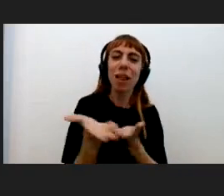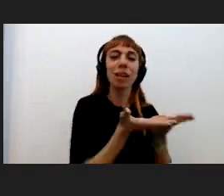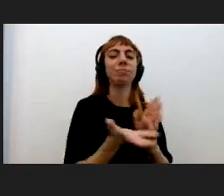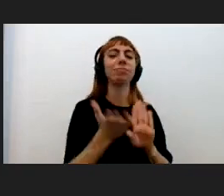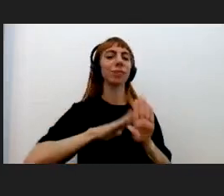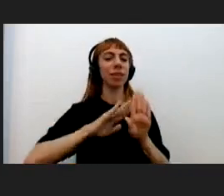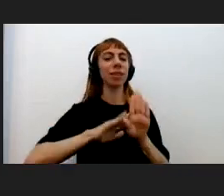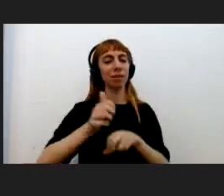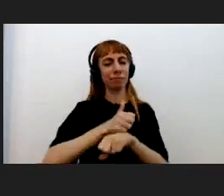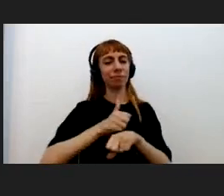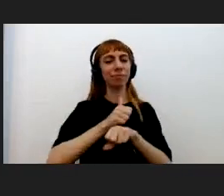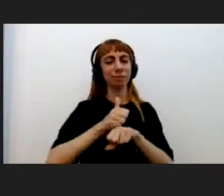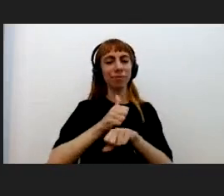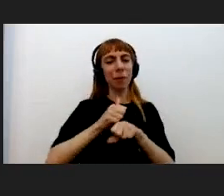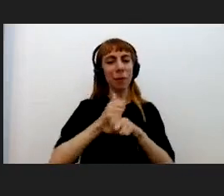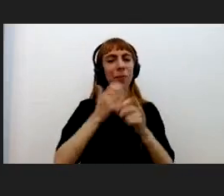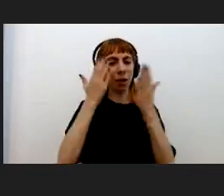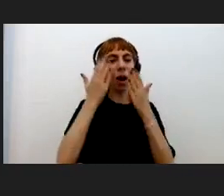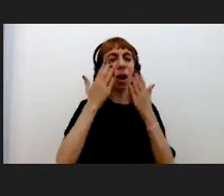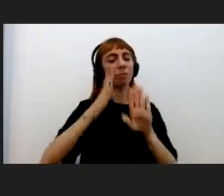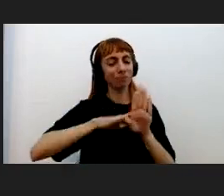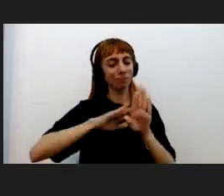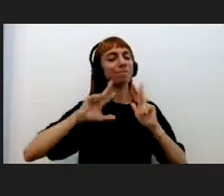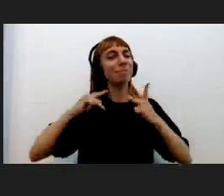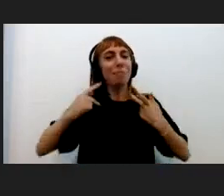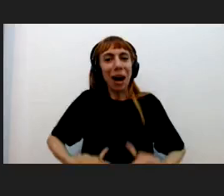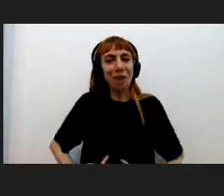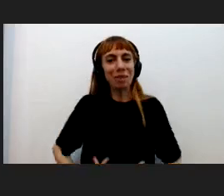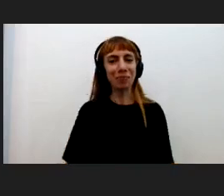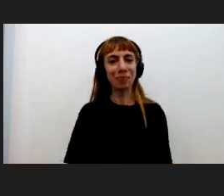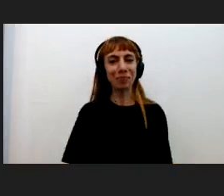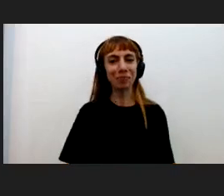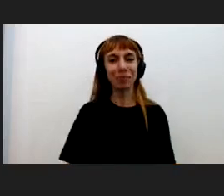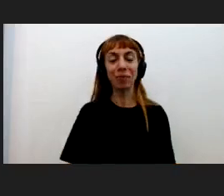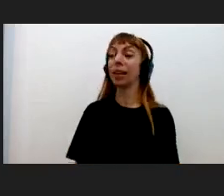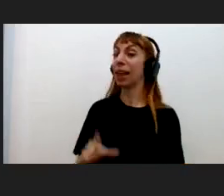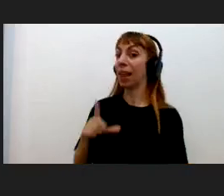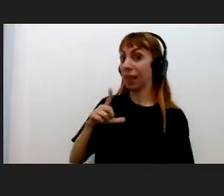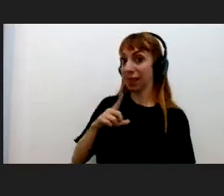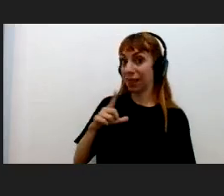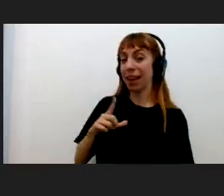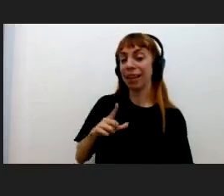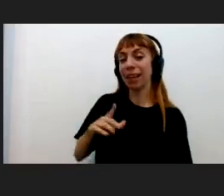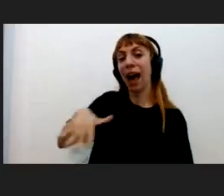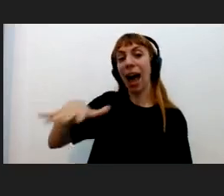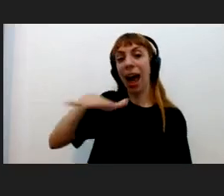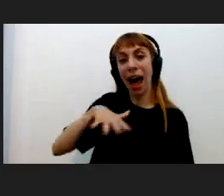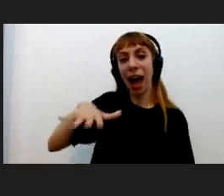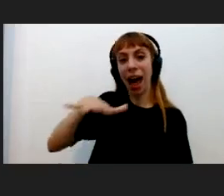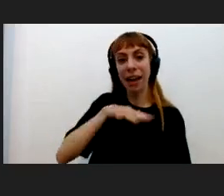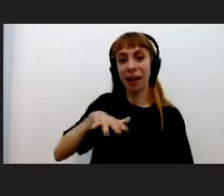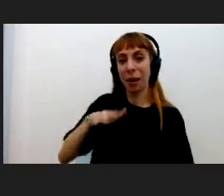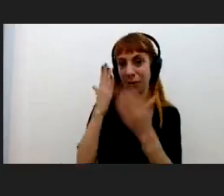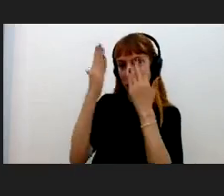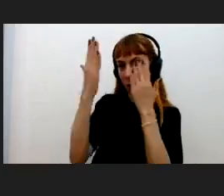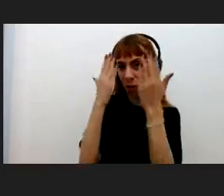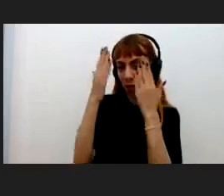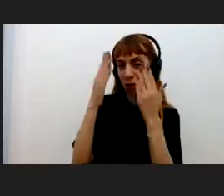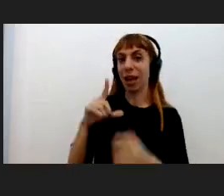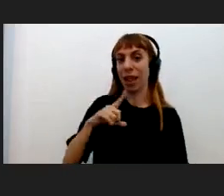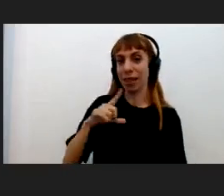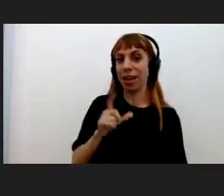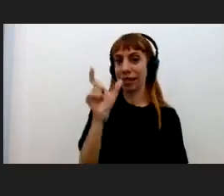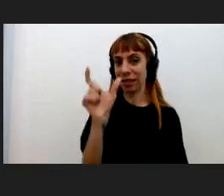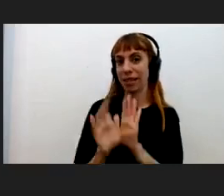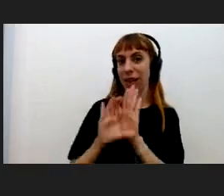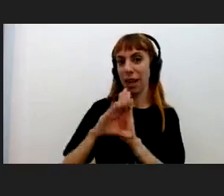Psicologização, é isso. Que implica pensar que tudo aquilo que diz respeito à experiência humana, de